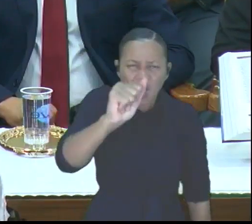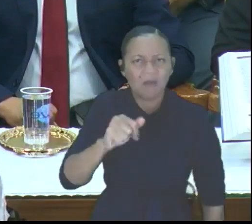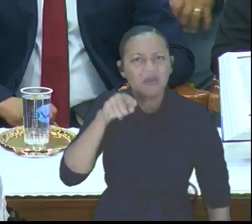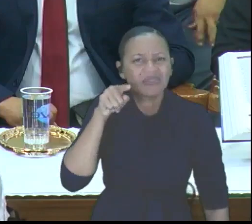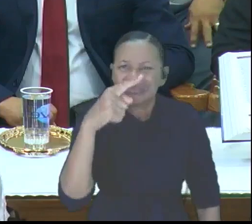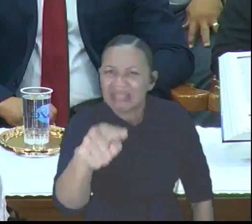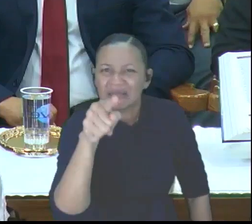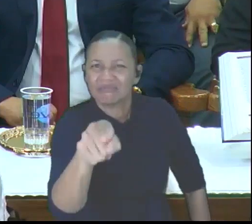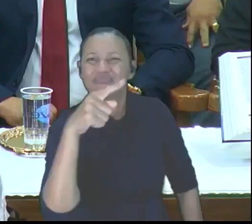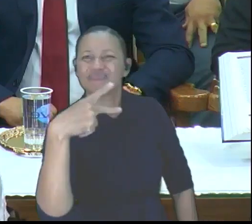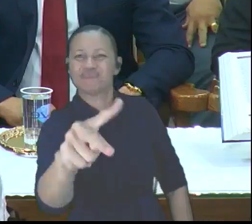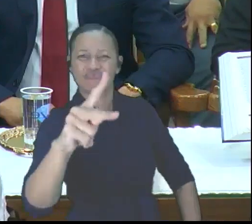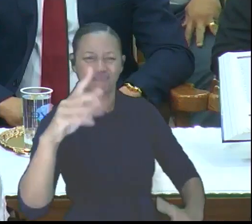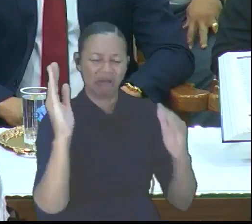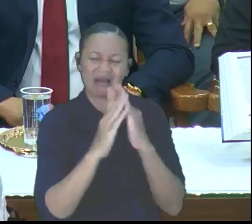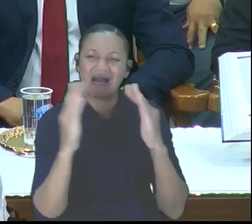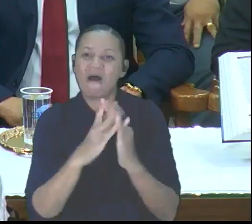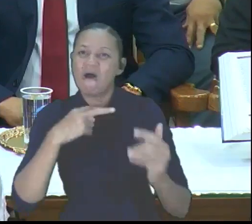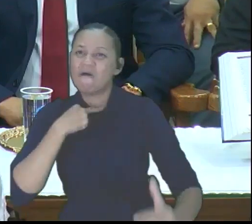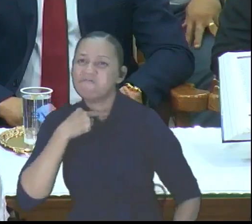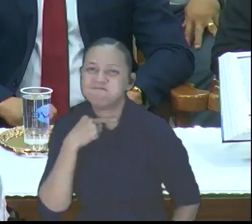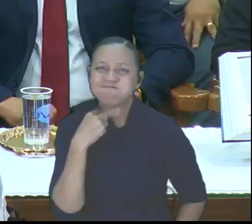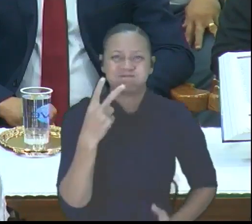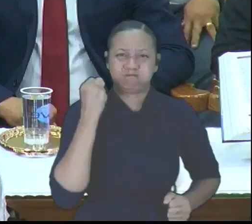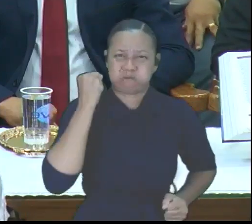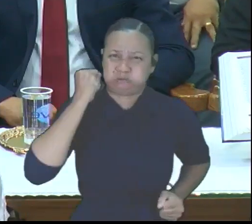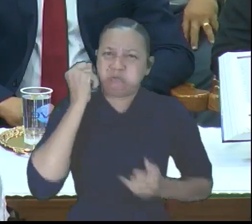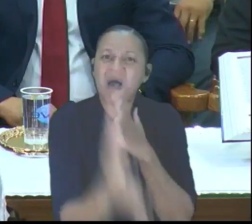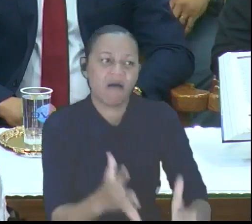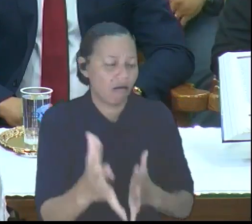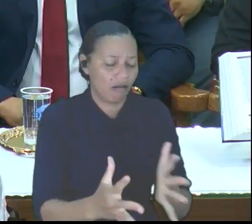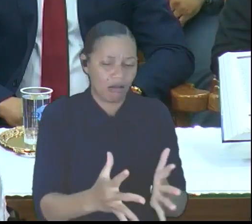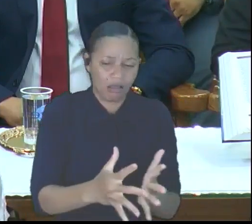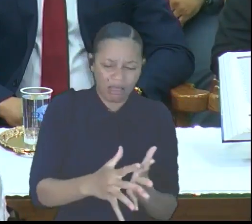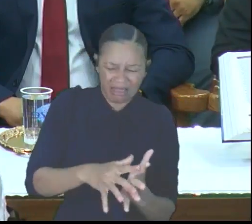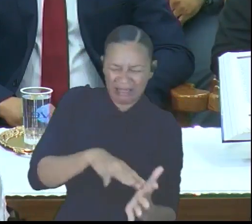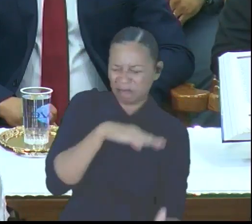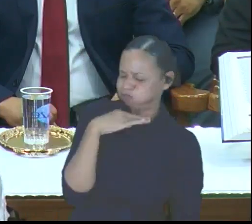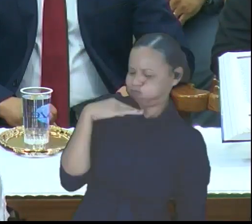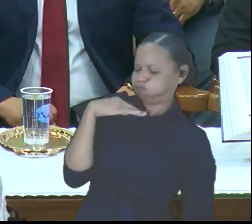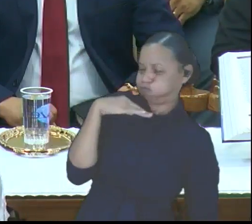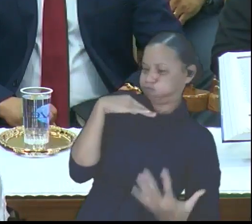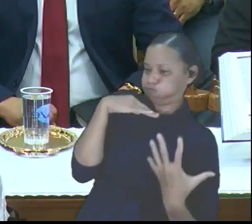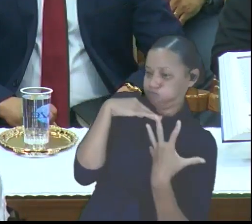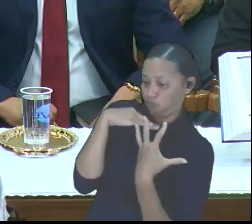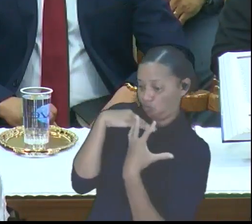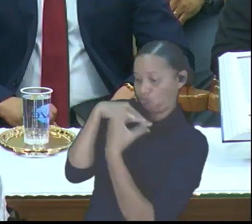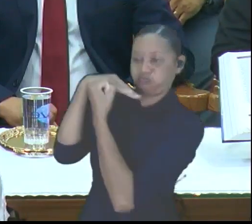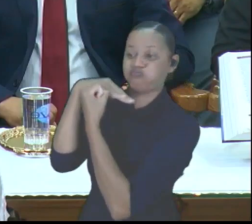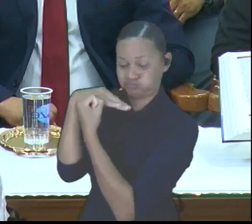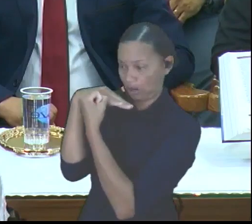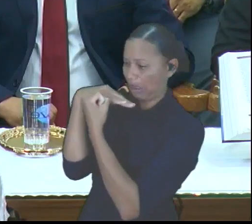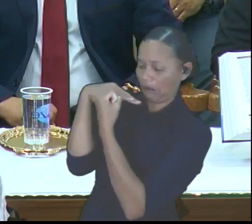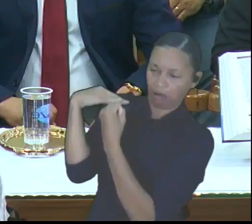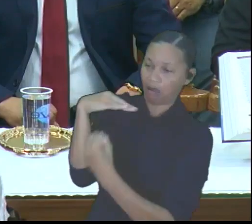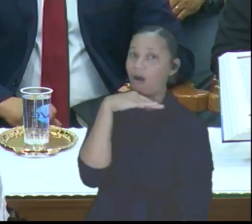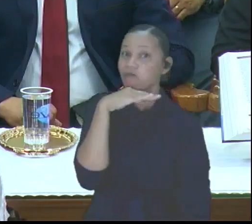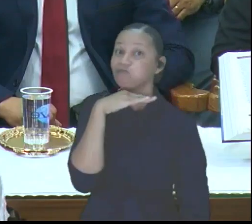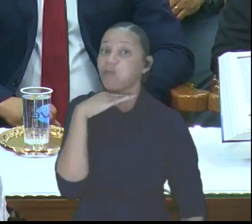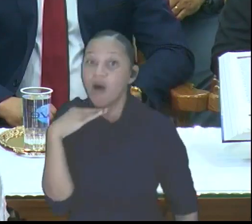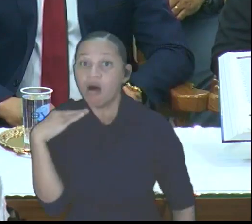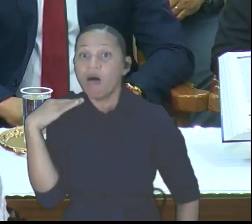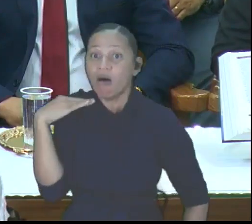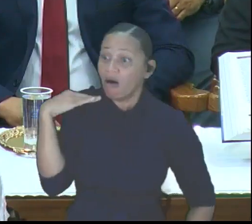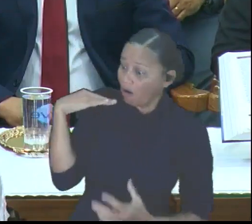casa. Só a voz dele fez a morte escutar e obedecer. Só a